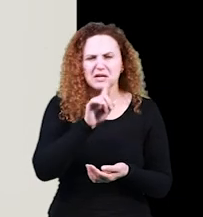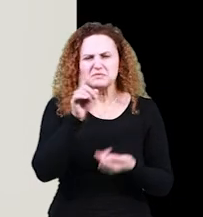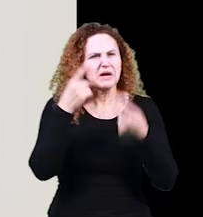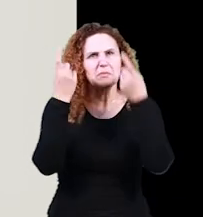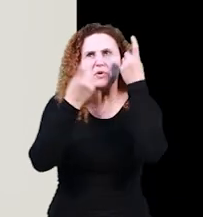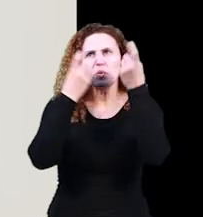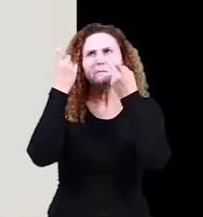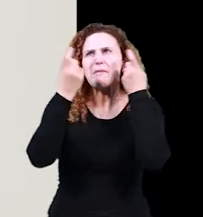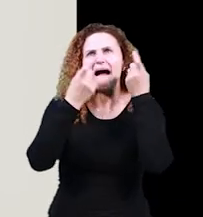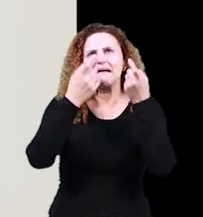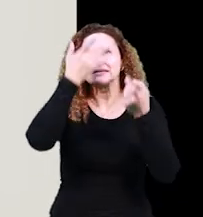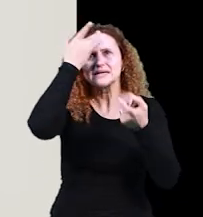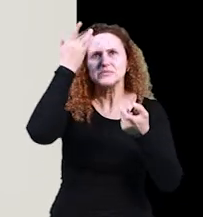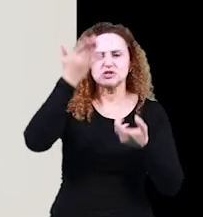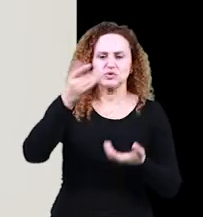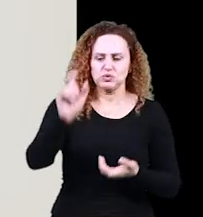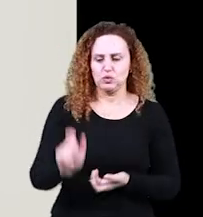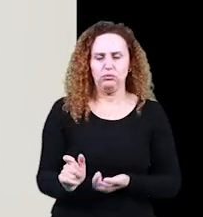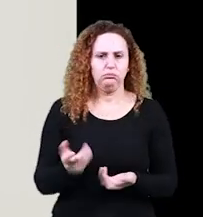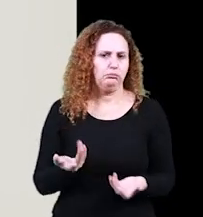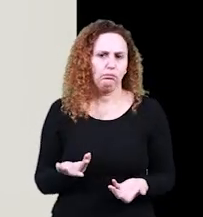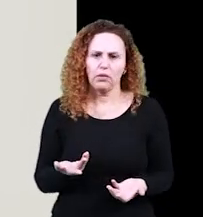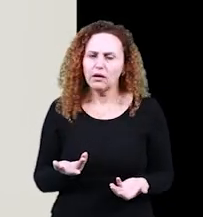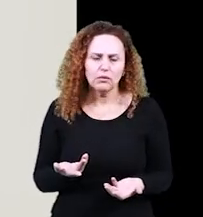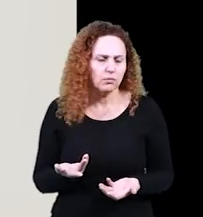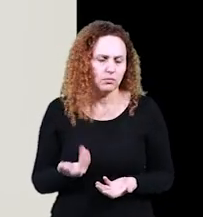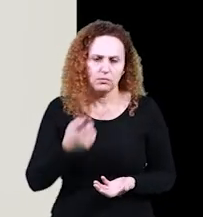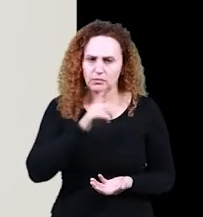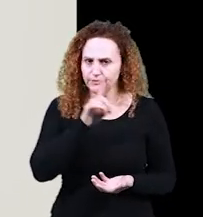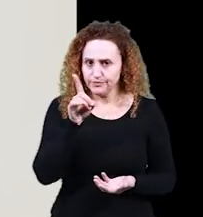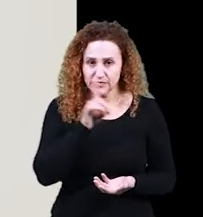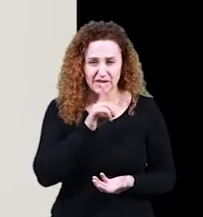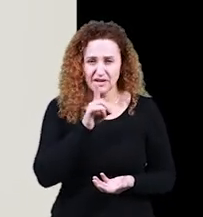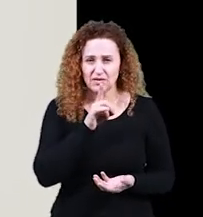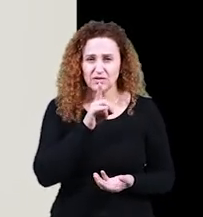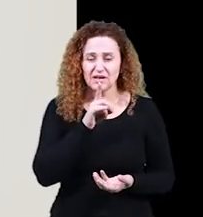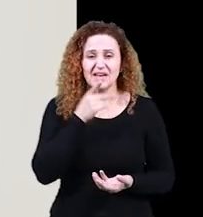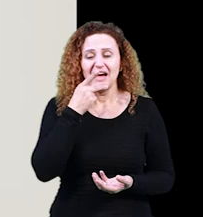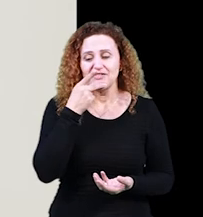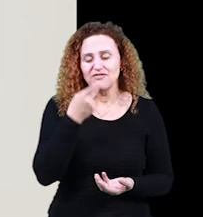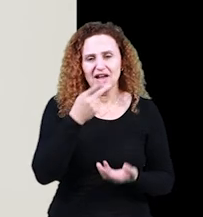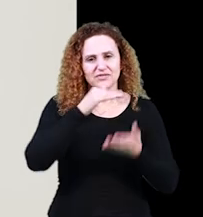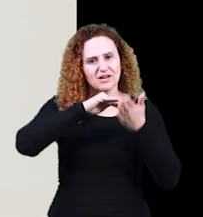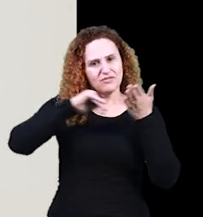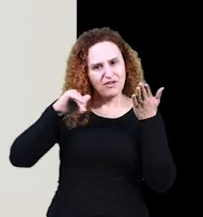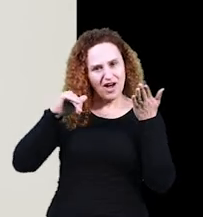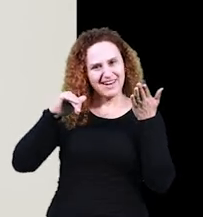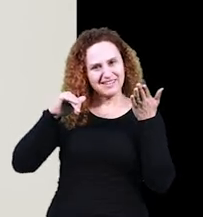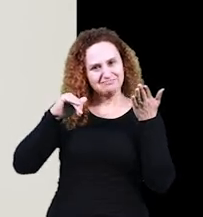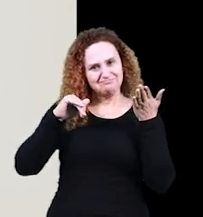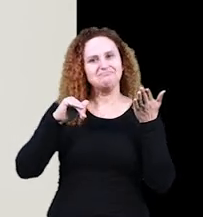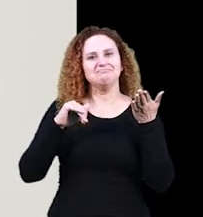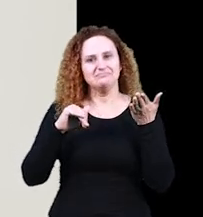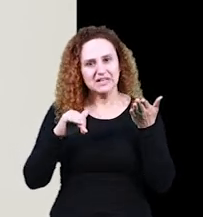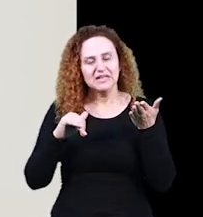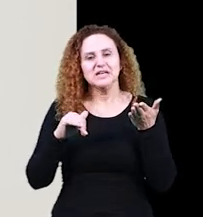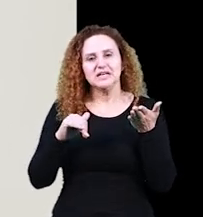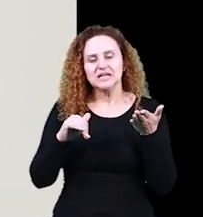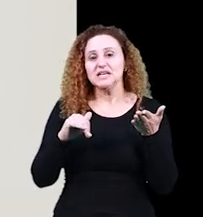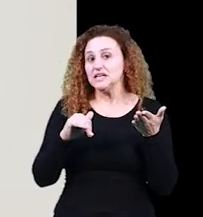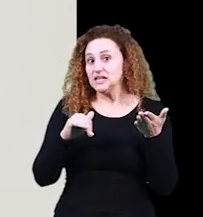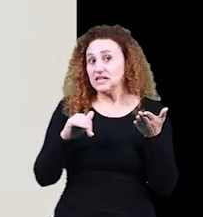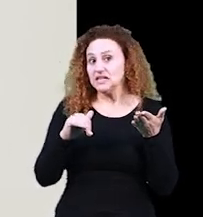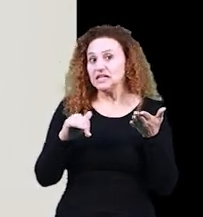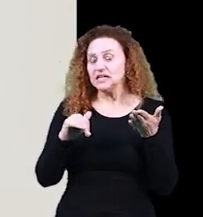preocupava com o falante né eu falei várias vezes na outra aula e o suas ir deixa de fora então a fala e quando ele deixa de